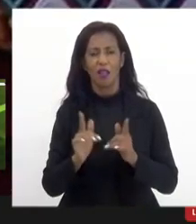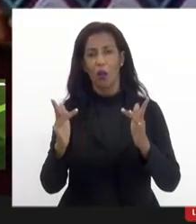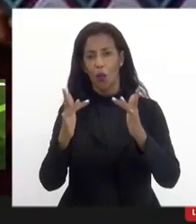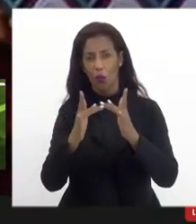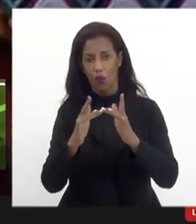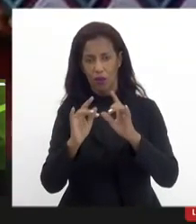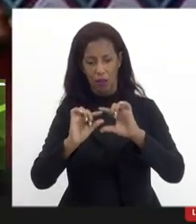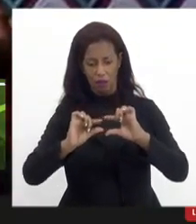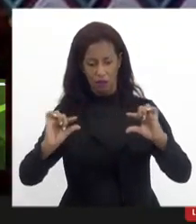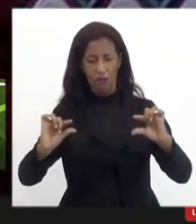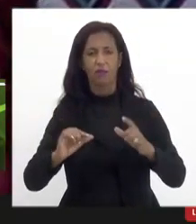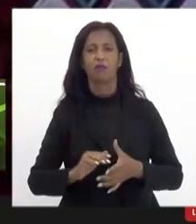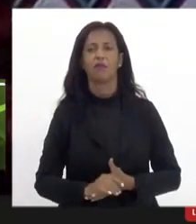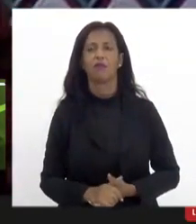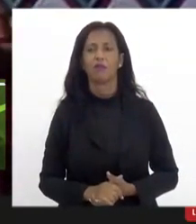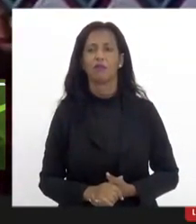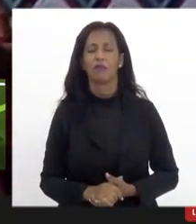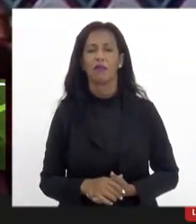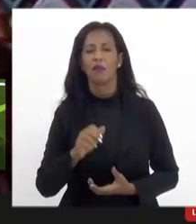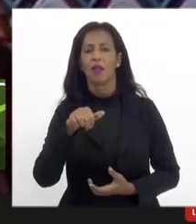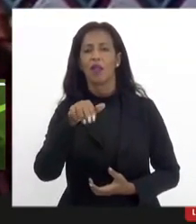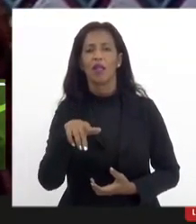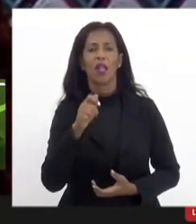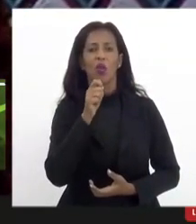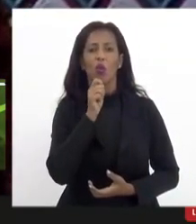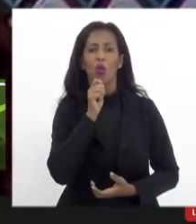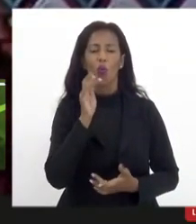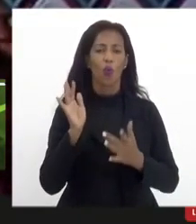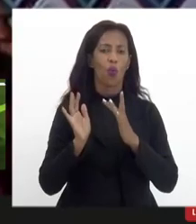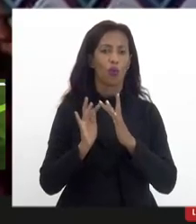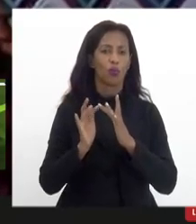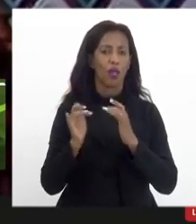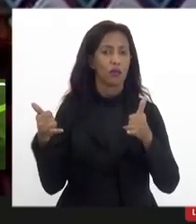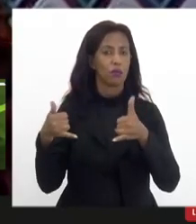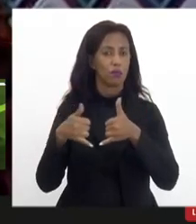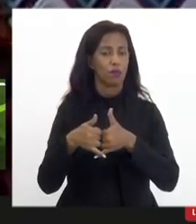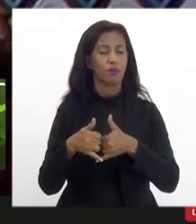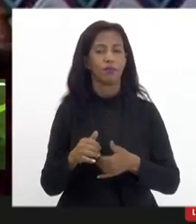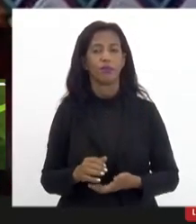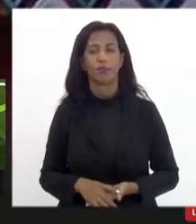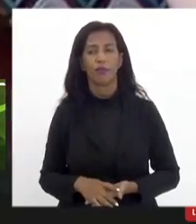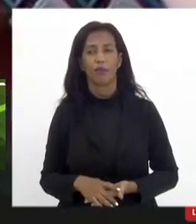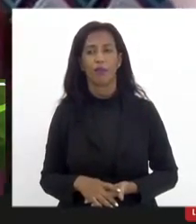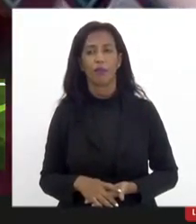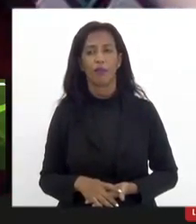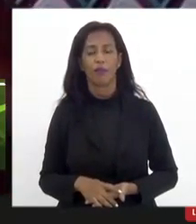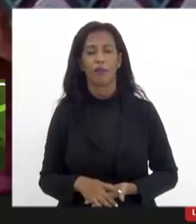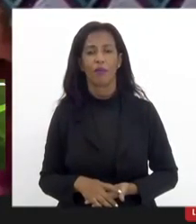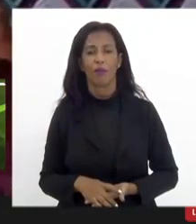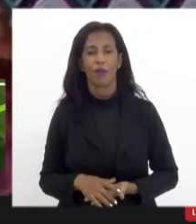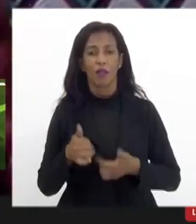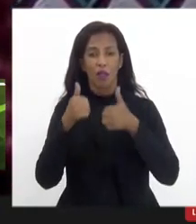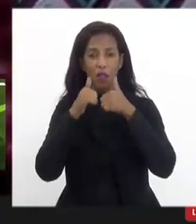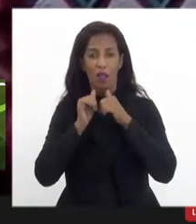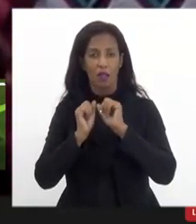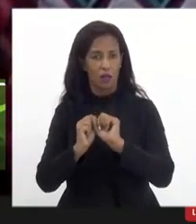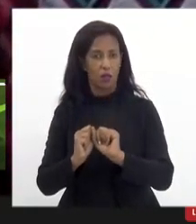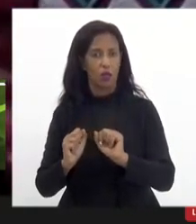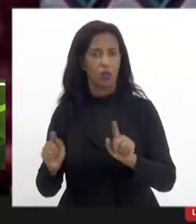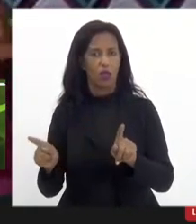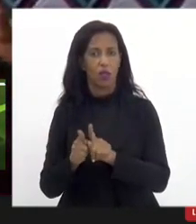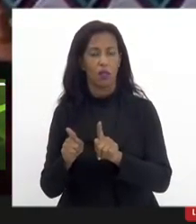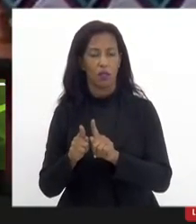contato também, para quem ainda não tem o contato do Nelsinho. Nelson Teles, da nossa assessoria,